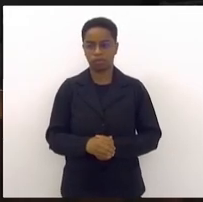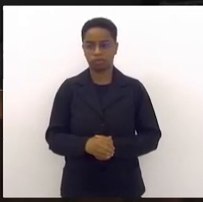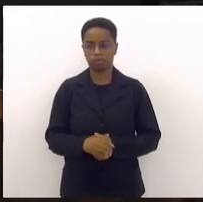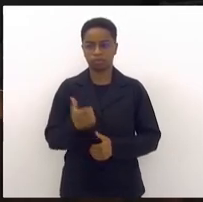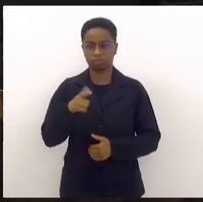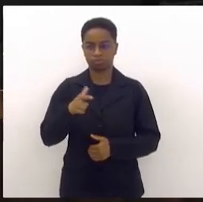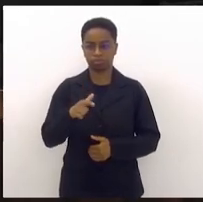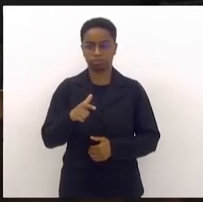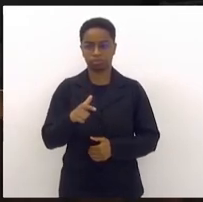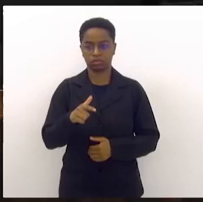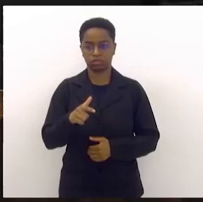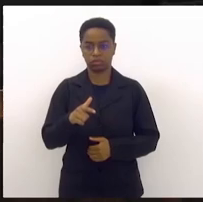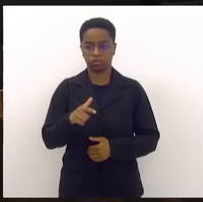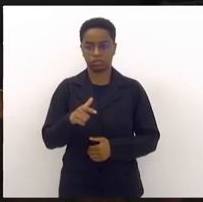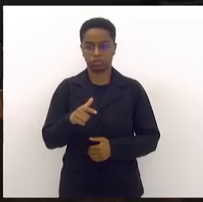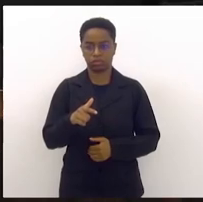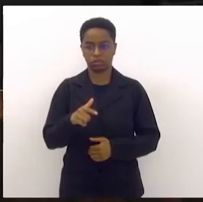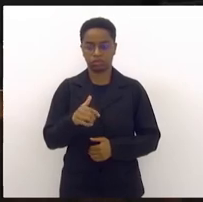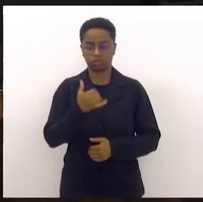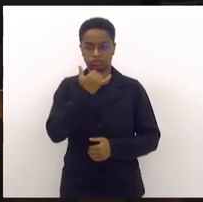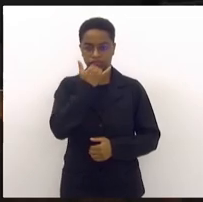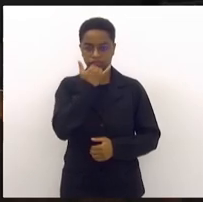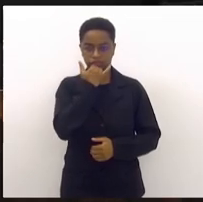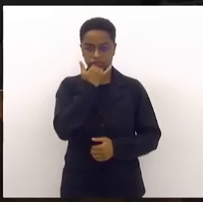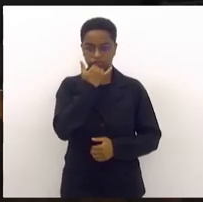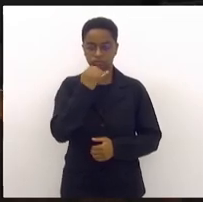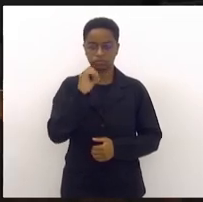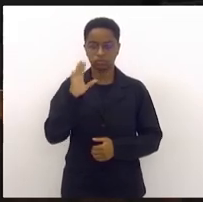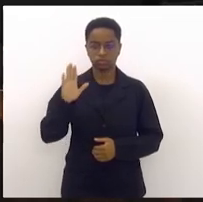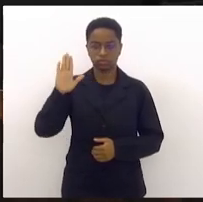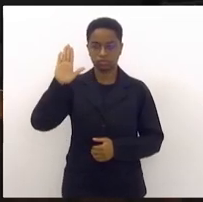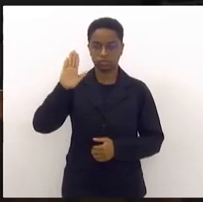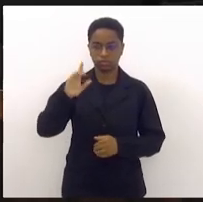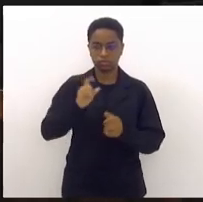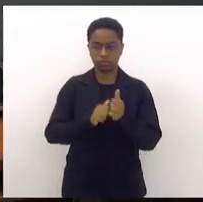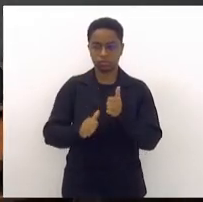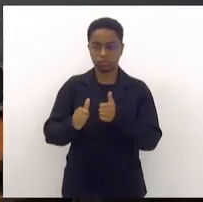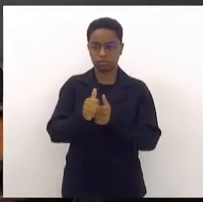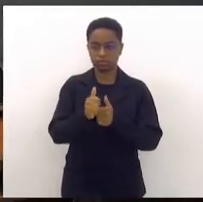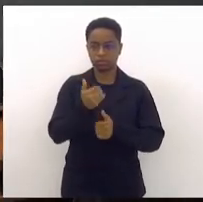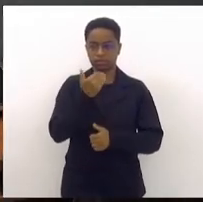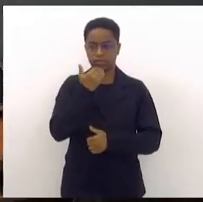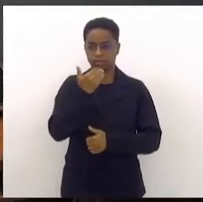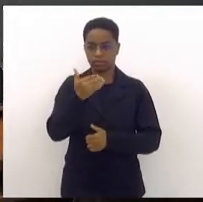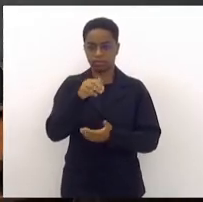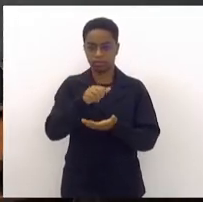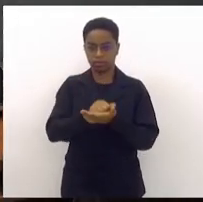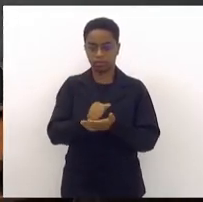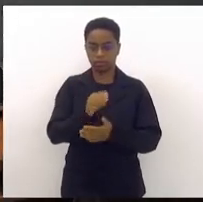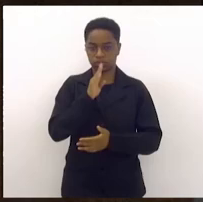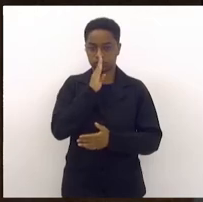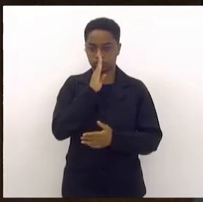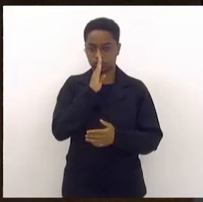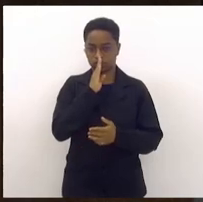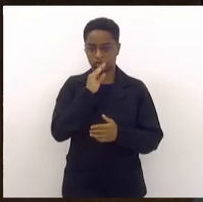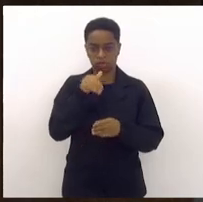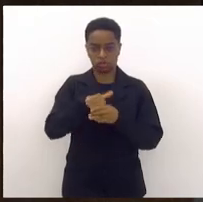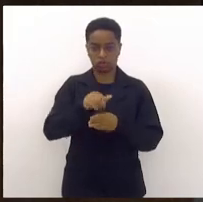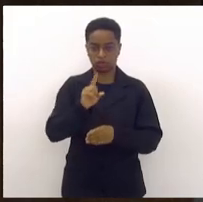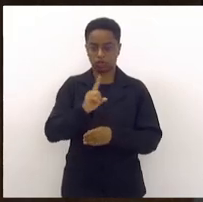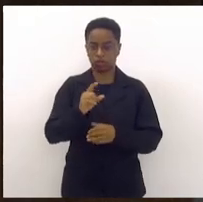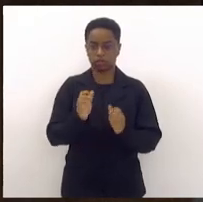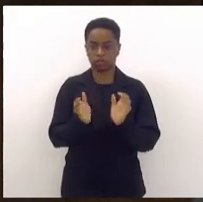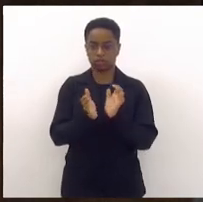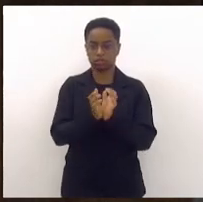Nada mais a ver. Deputada Tiju, perdão, só mais uma questão de ordem. Pedir para consignar a abstenção da bancada do PSOL